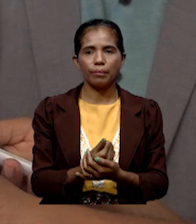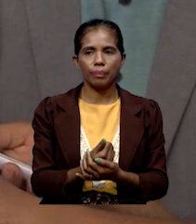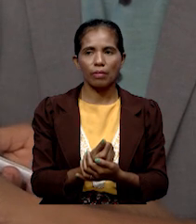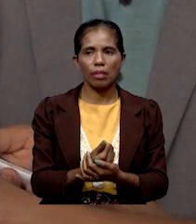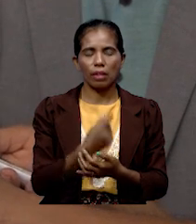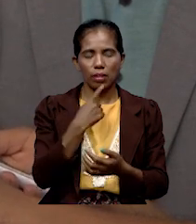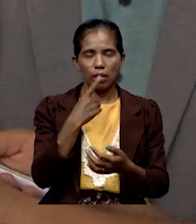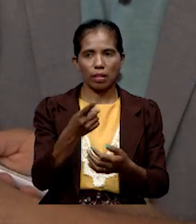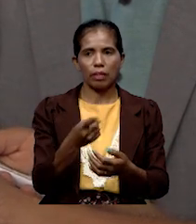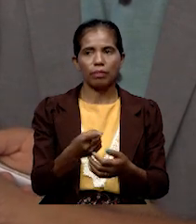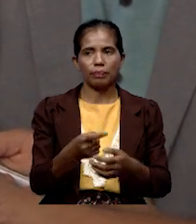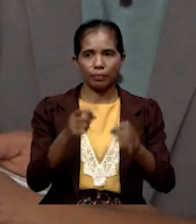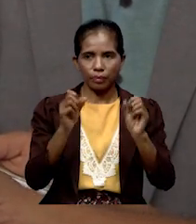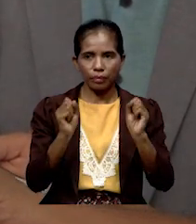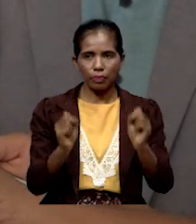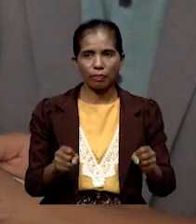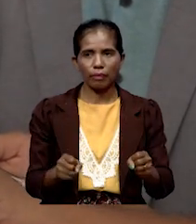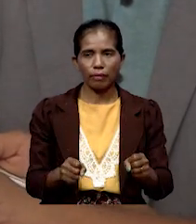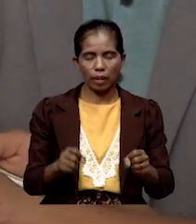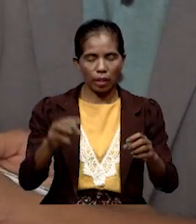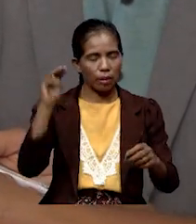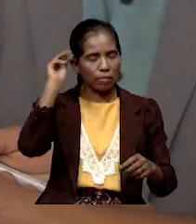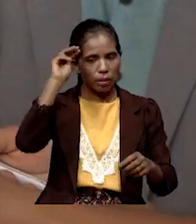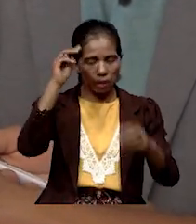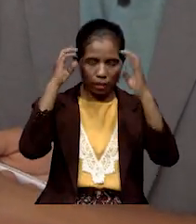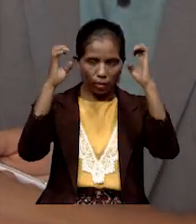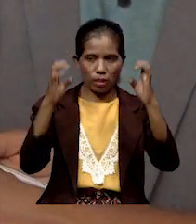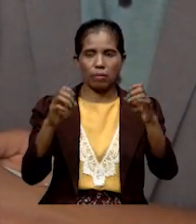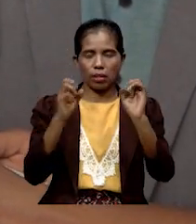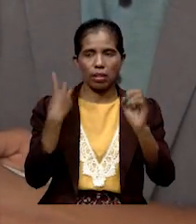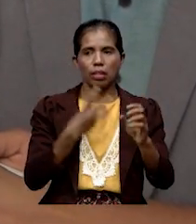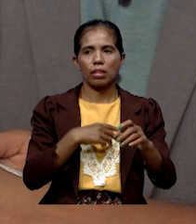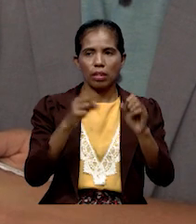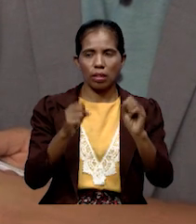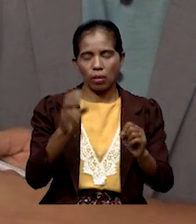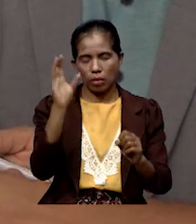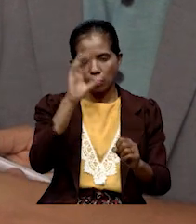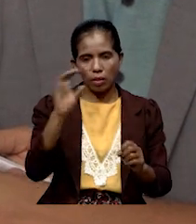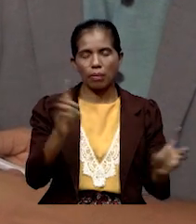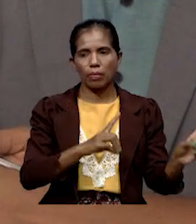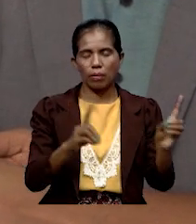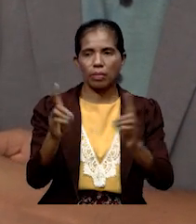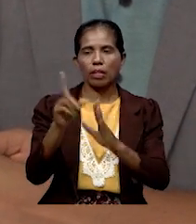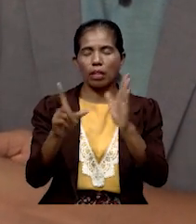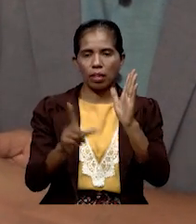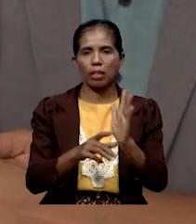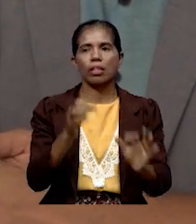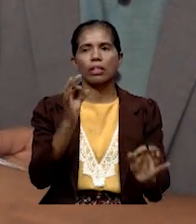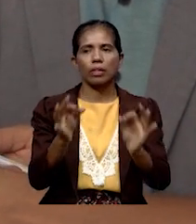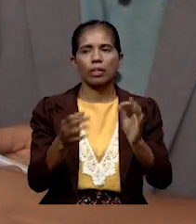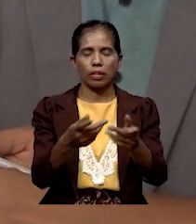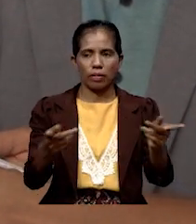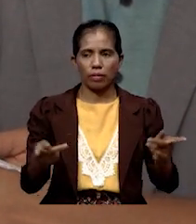cada reforma é obrigatória, então Ministério do Educação está se buscar implementa a lei, né? Mas que e fati